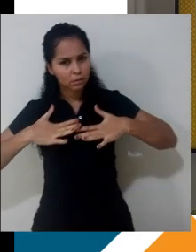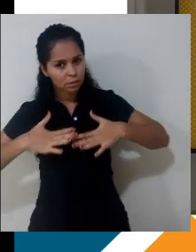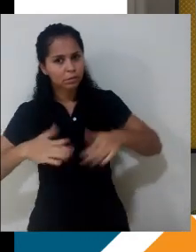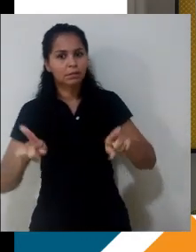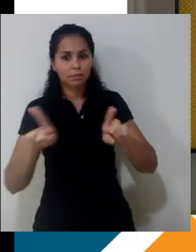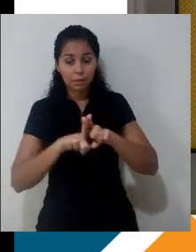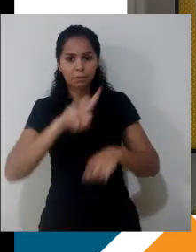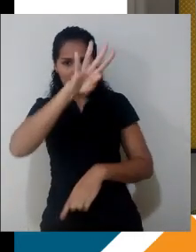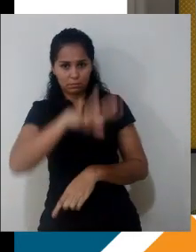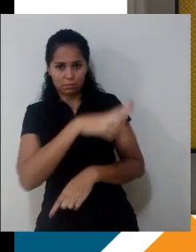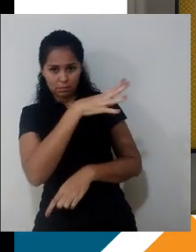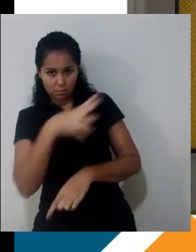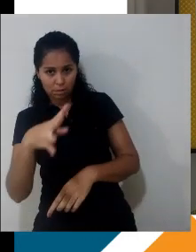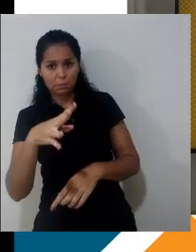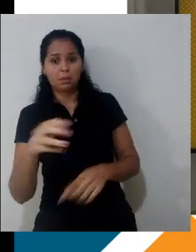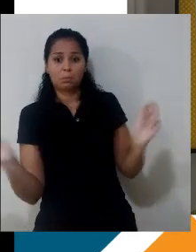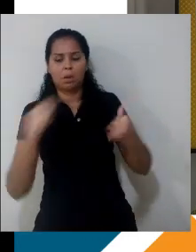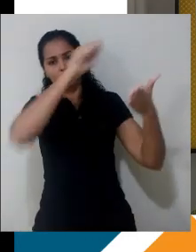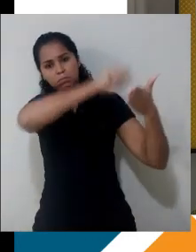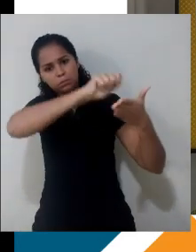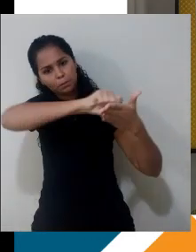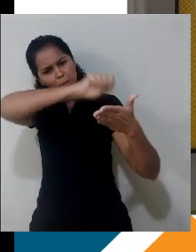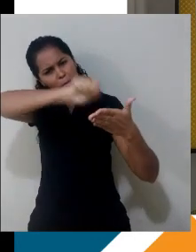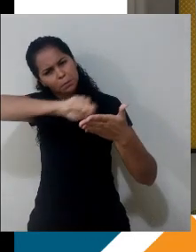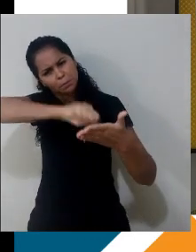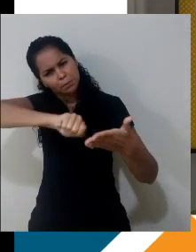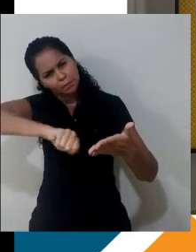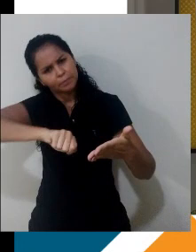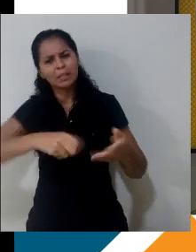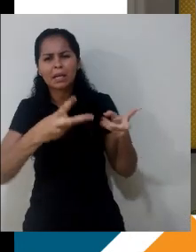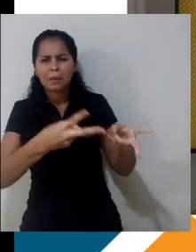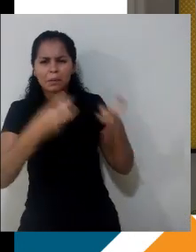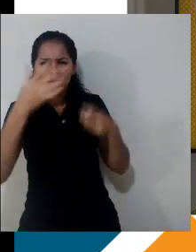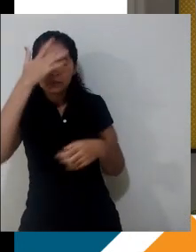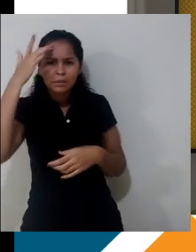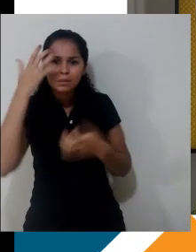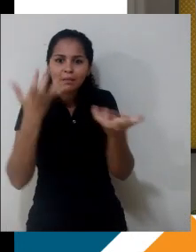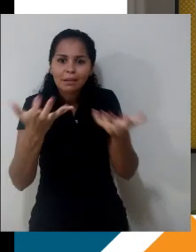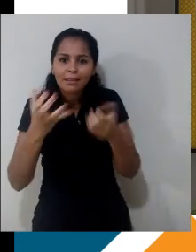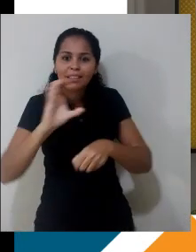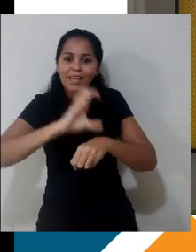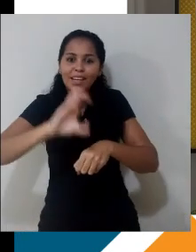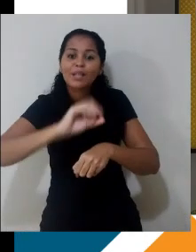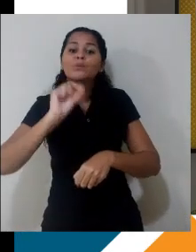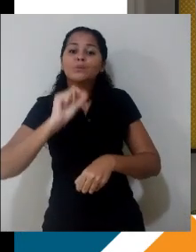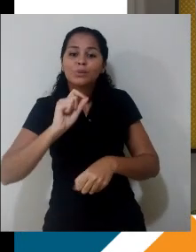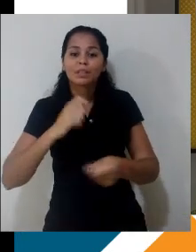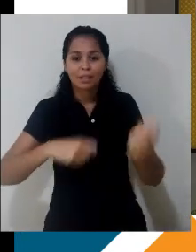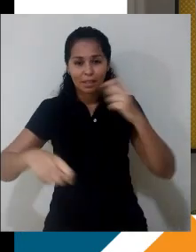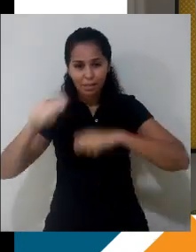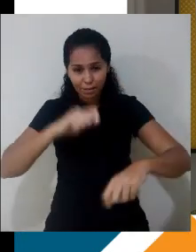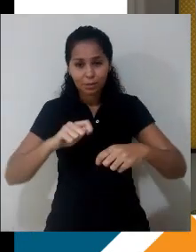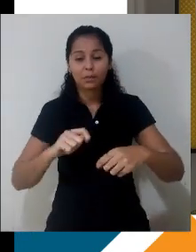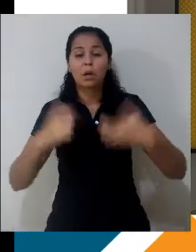nessa tabela que vocês podem preencher. E olha só, esse caso aqui é de uma pessoa que quer administração na UFRJ, ou melhor,